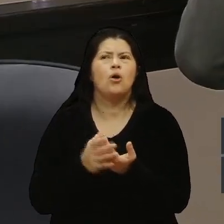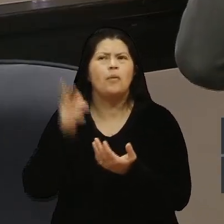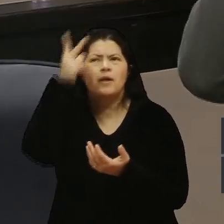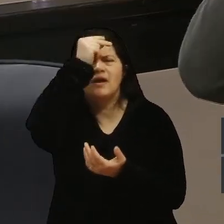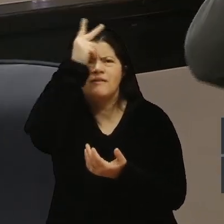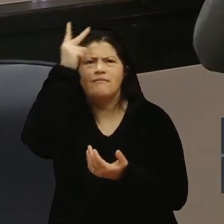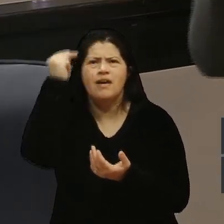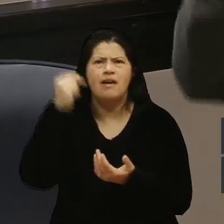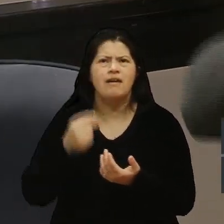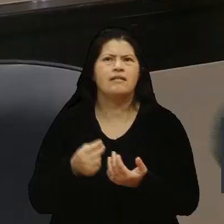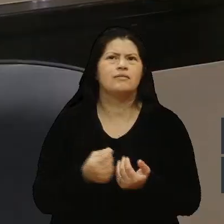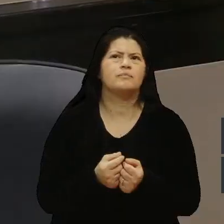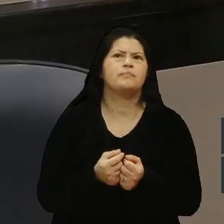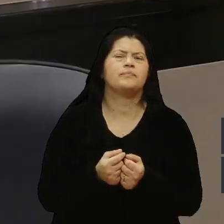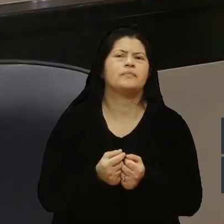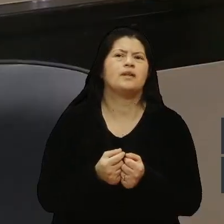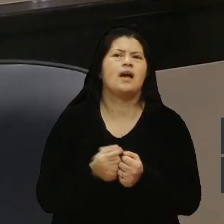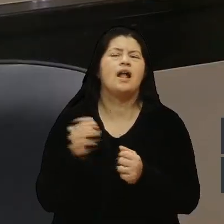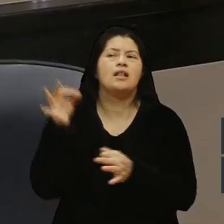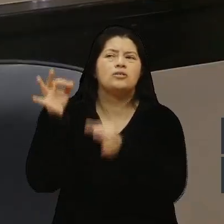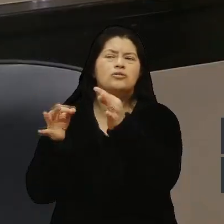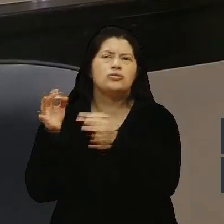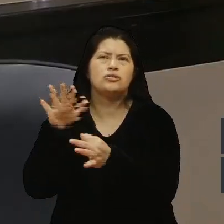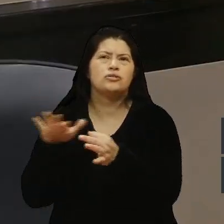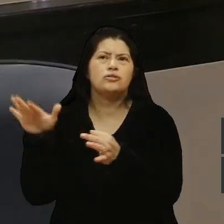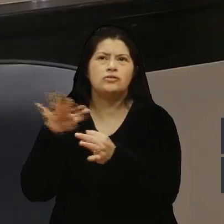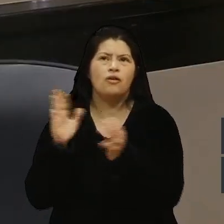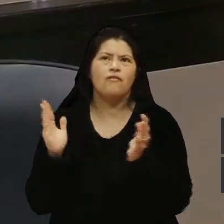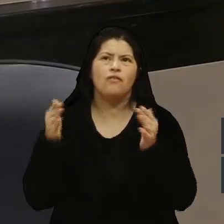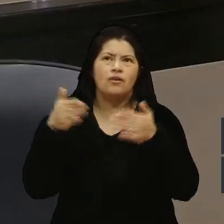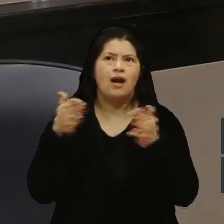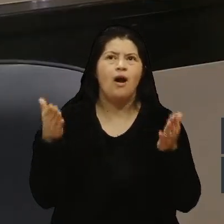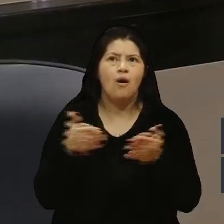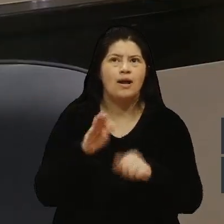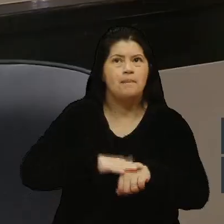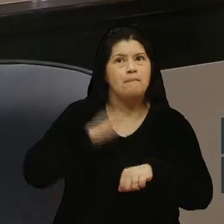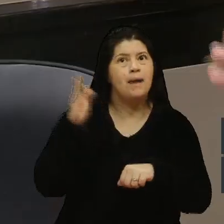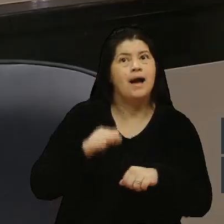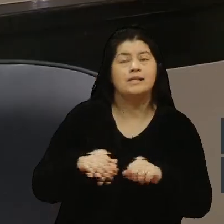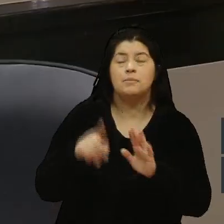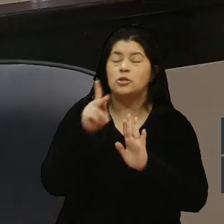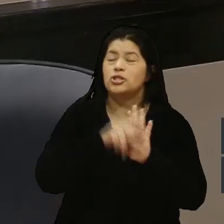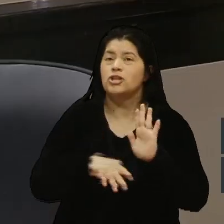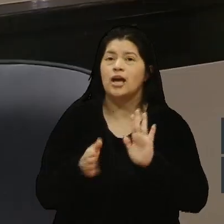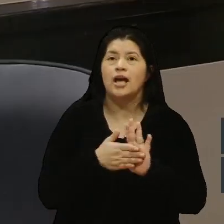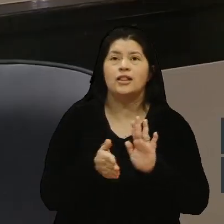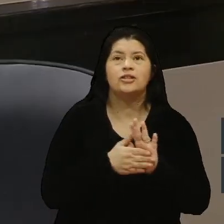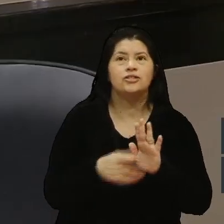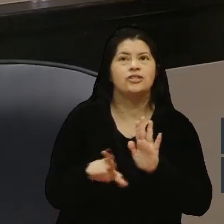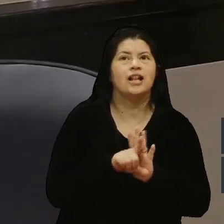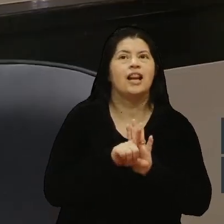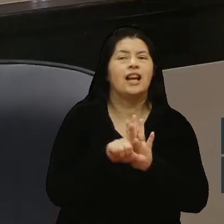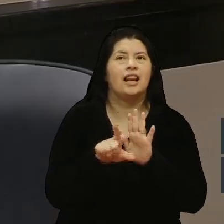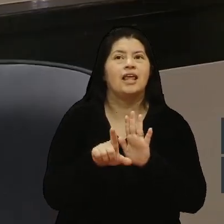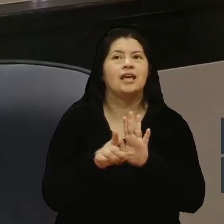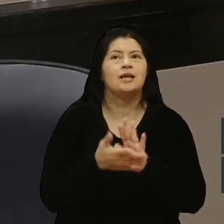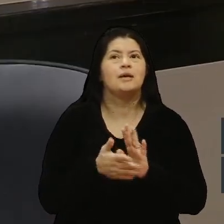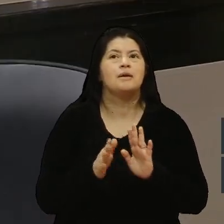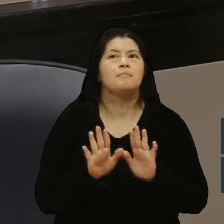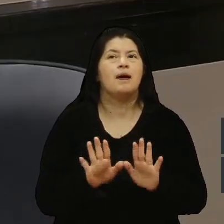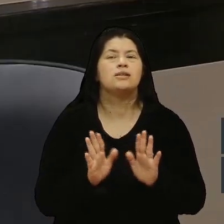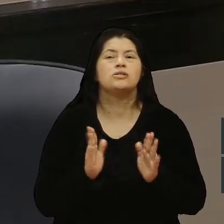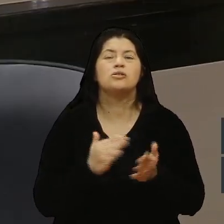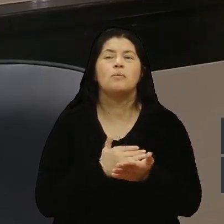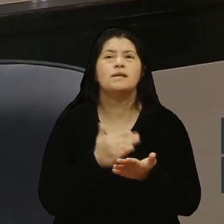Aliás, o procurador, o pessoal do jurídico ali da prefeitura pode focar mais agora em projetos de lei, já que eles pararam um pouco de perseguir servidor. Mas se eles começarem